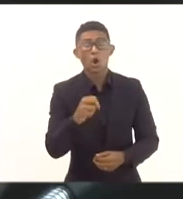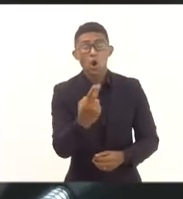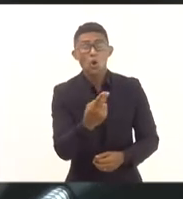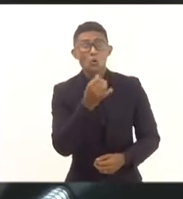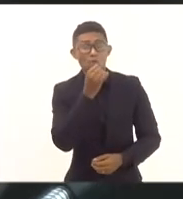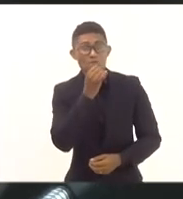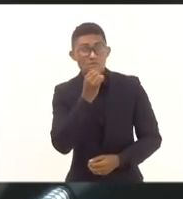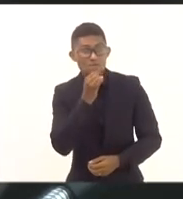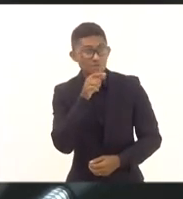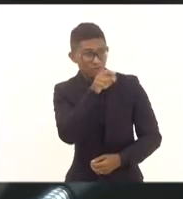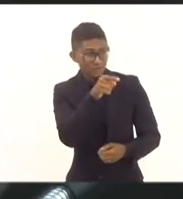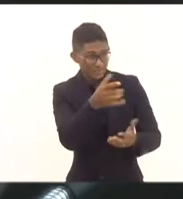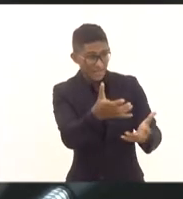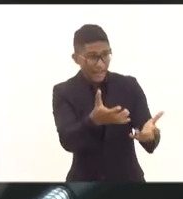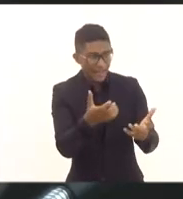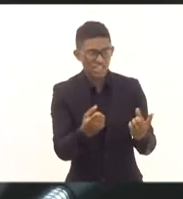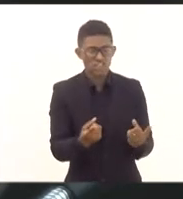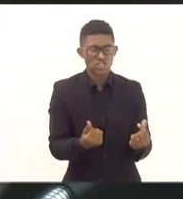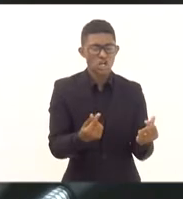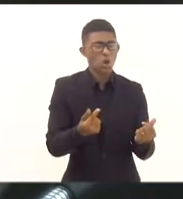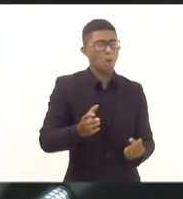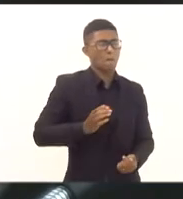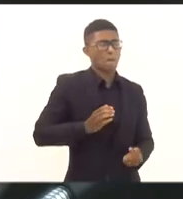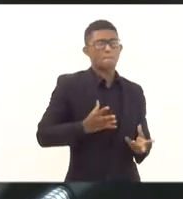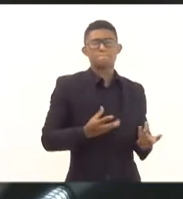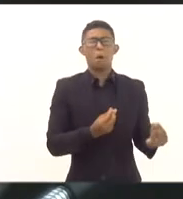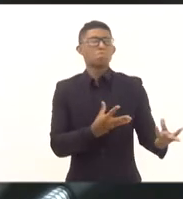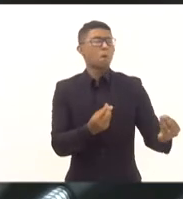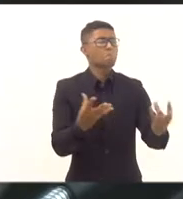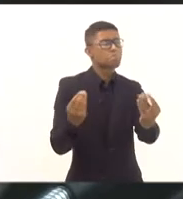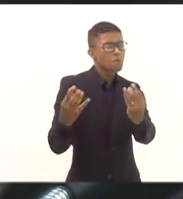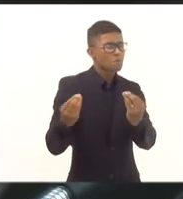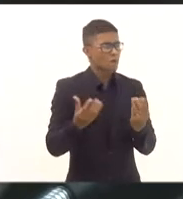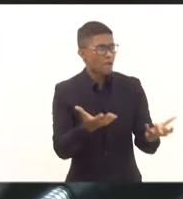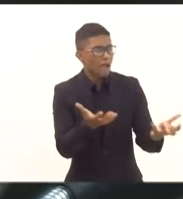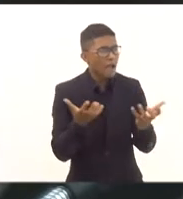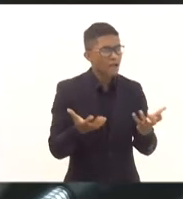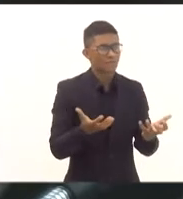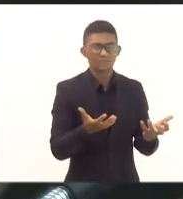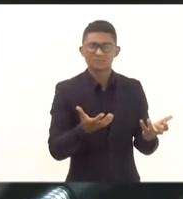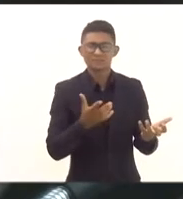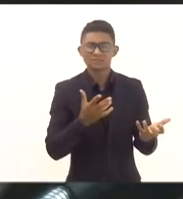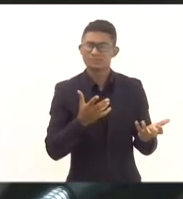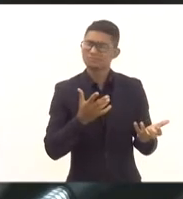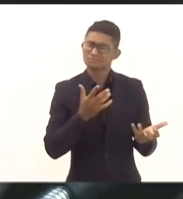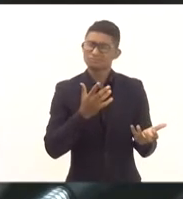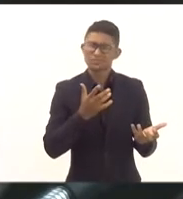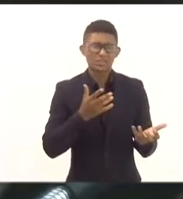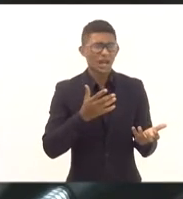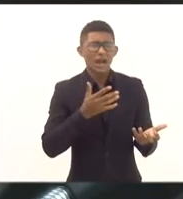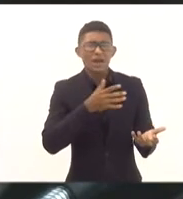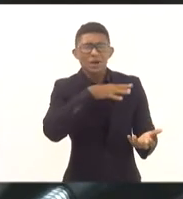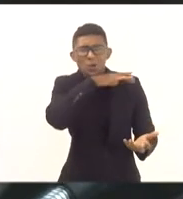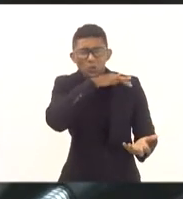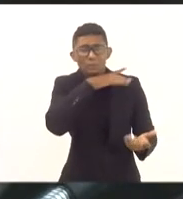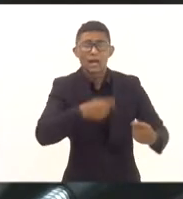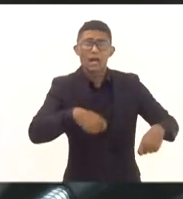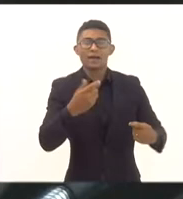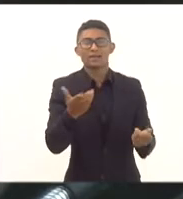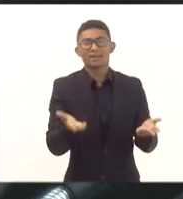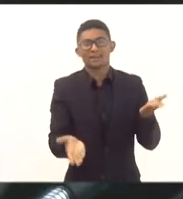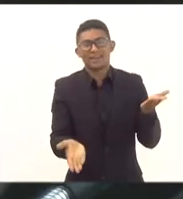excesso que vai desconfiar até da sua própria sombra então que nós precisamos na realidade de Equilíbrio levar para a população que ela precisa realmente